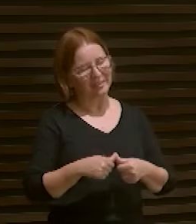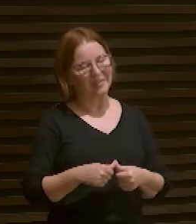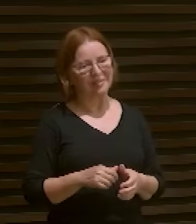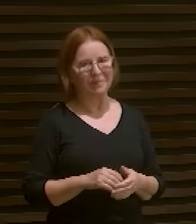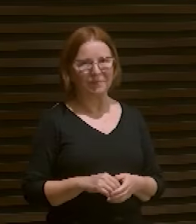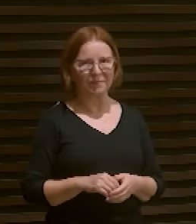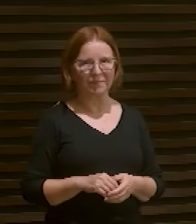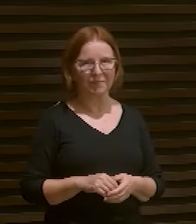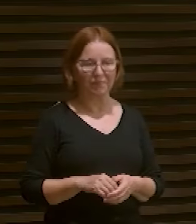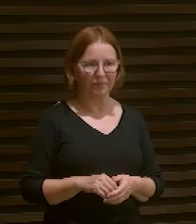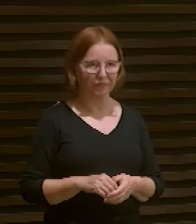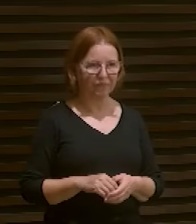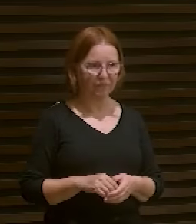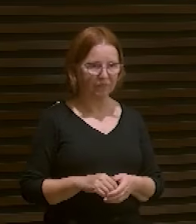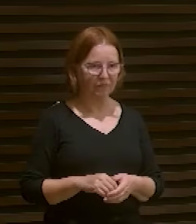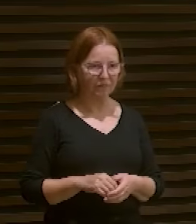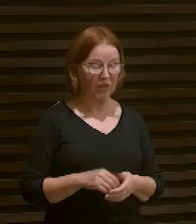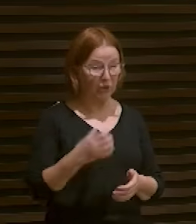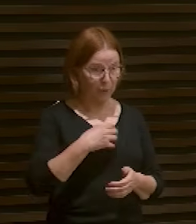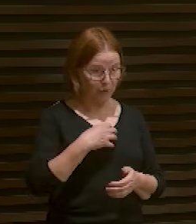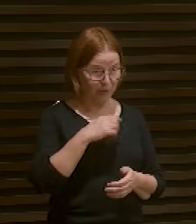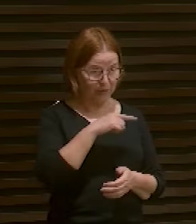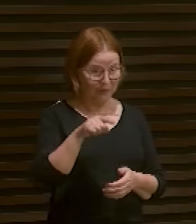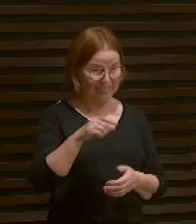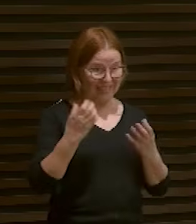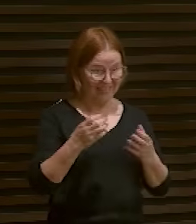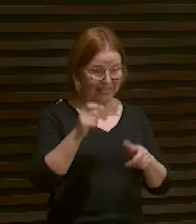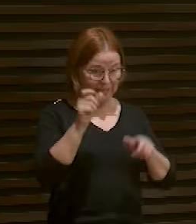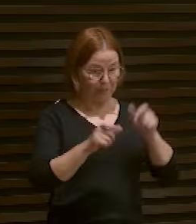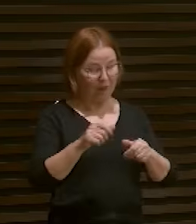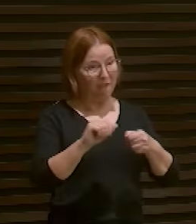Assim como quereis que os homens vos façam, fazei assim também vós a eles.